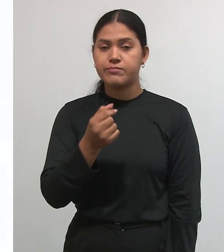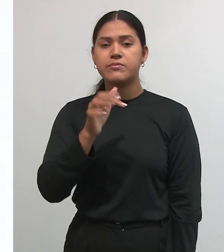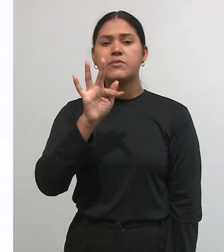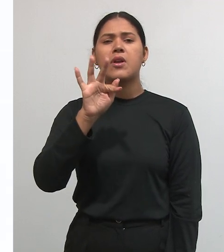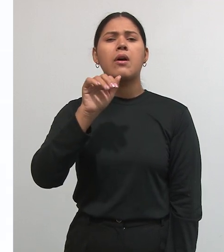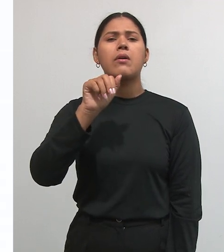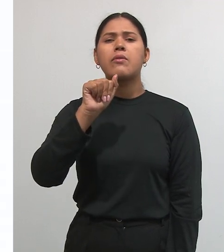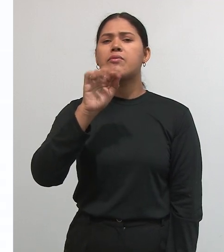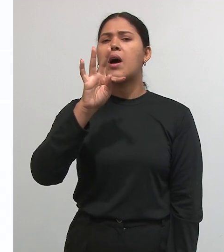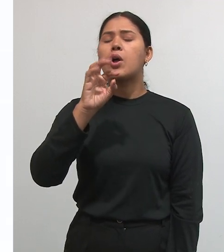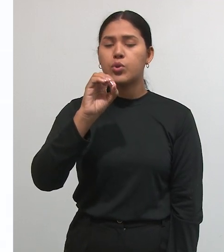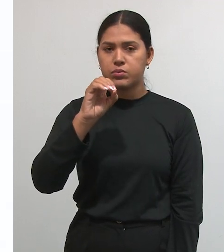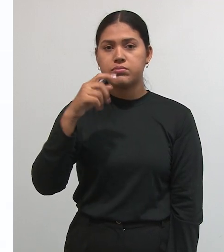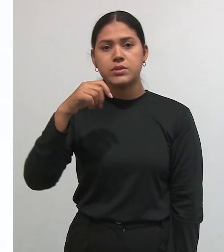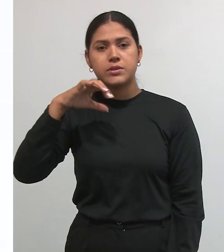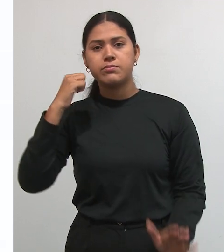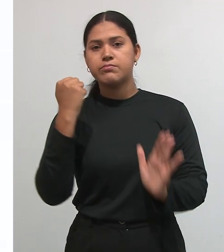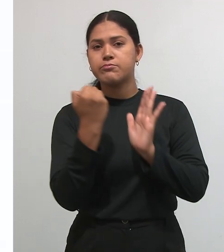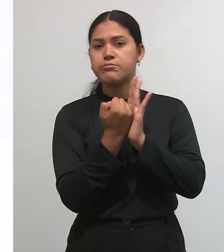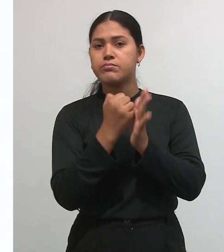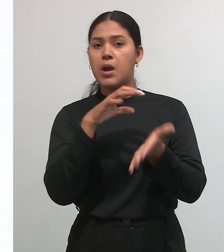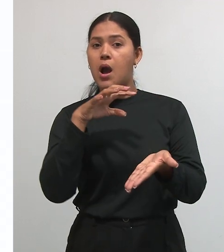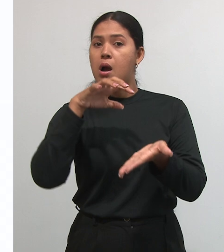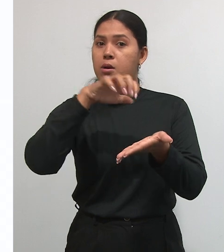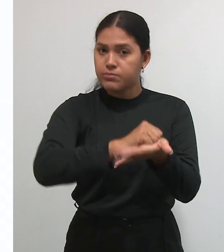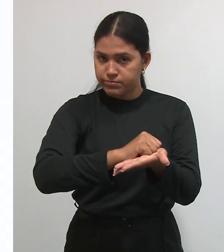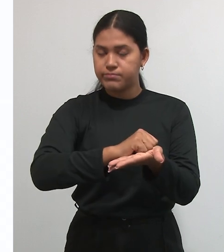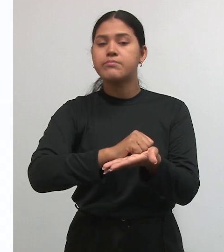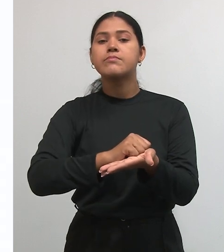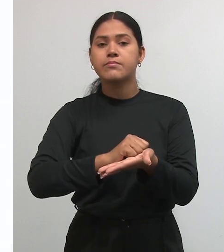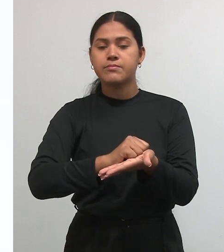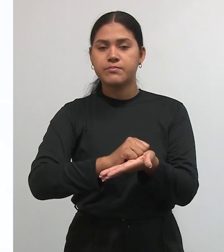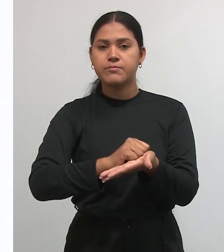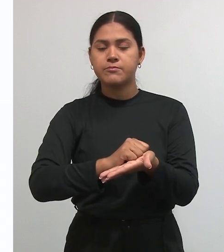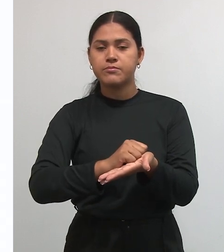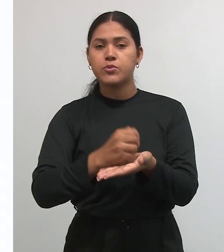quê? Registrado, tá? Registrado